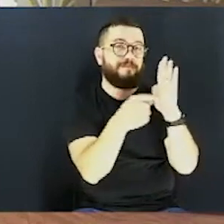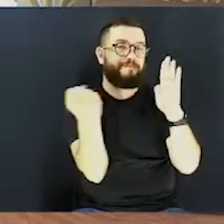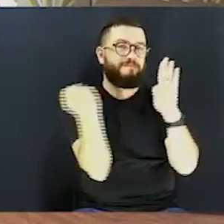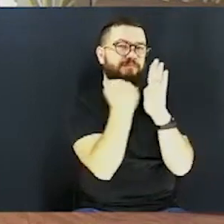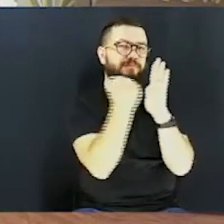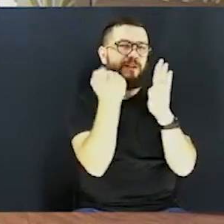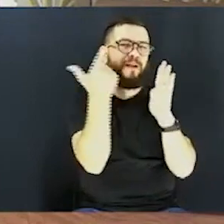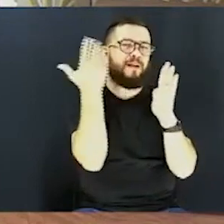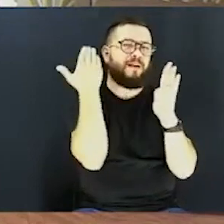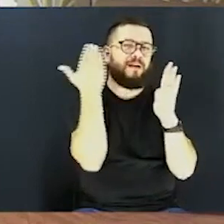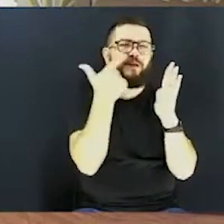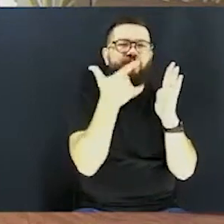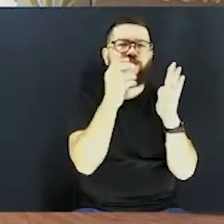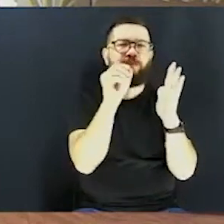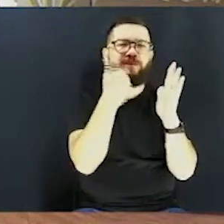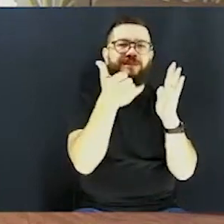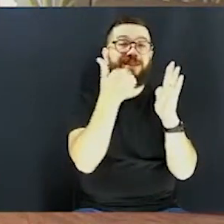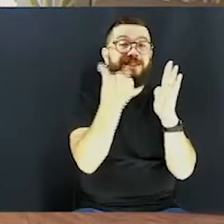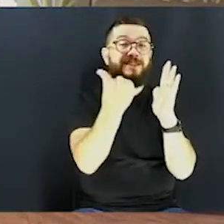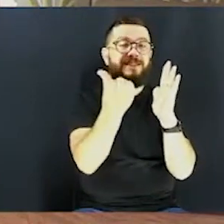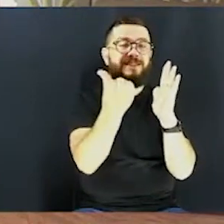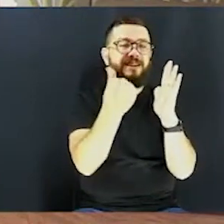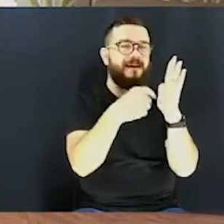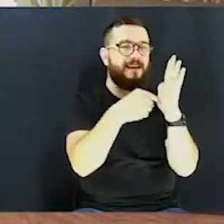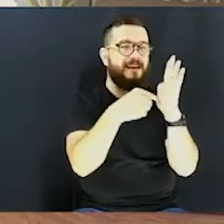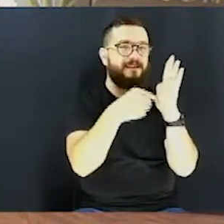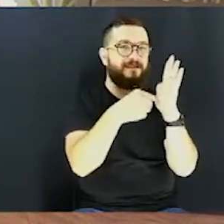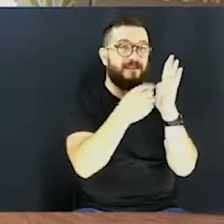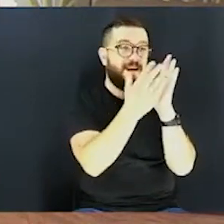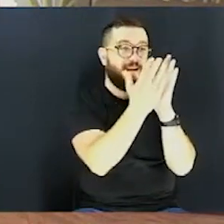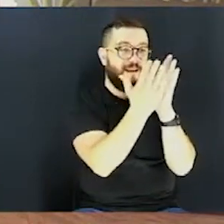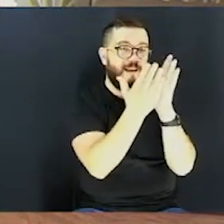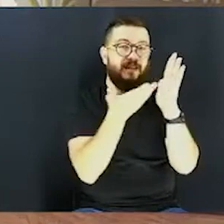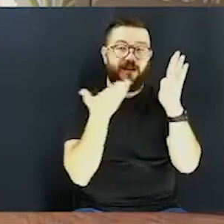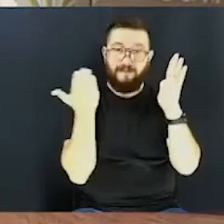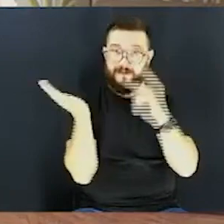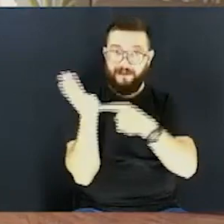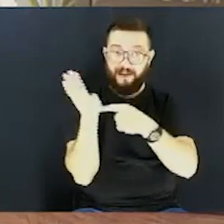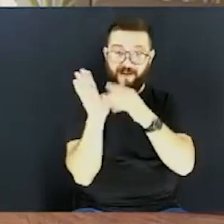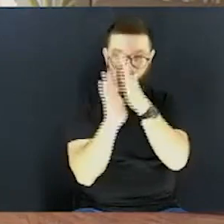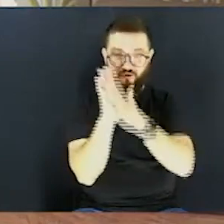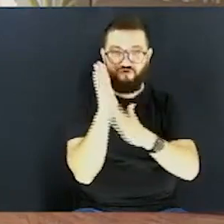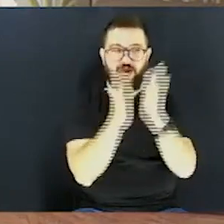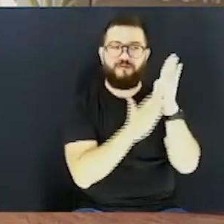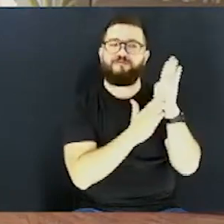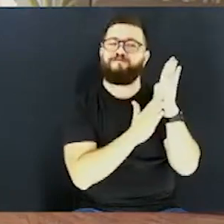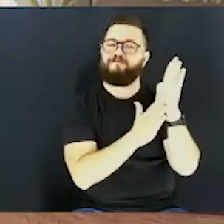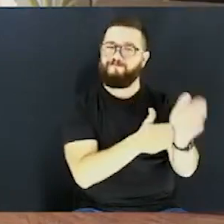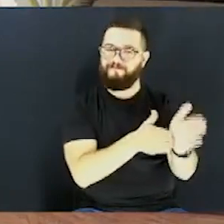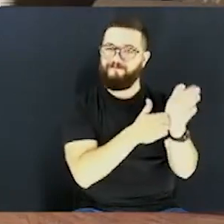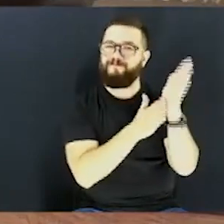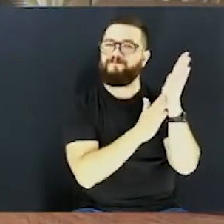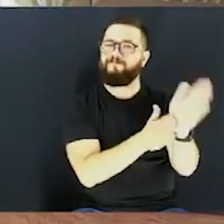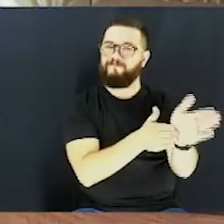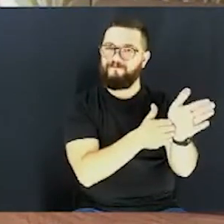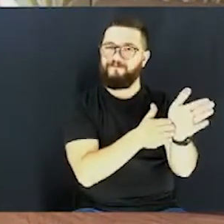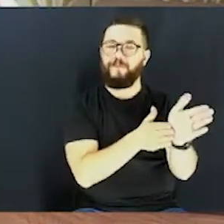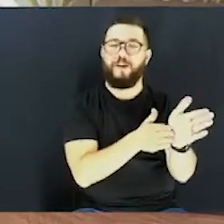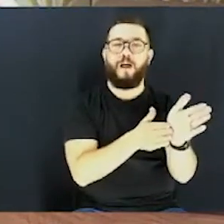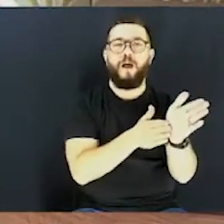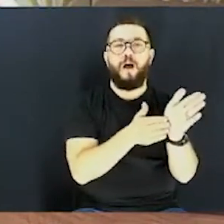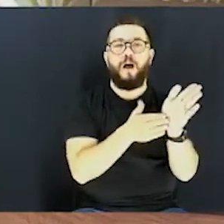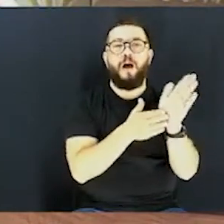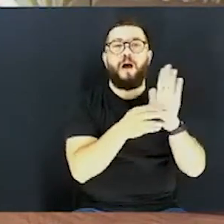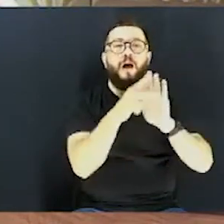de diretrizes e princípios no trato da primeira infância, que foi um projeto que nasceu, eu já vou fazer